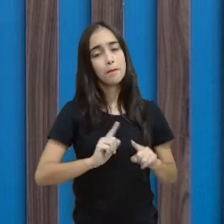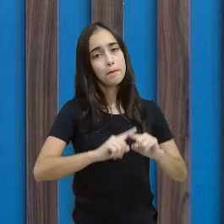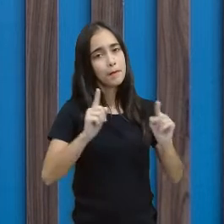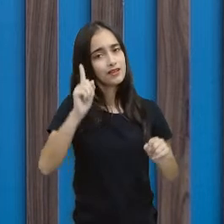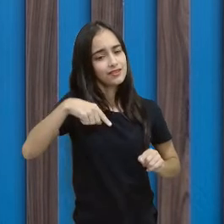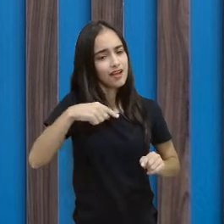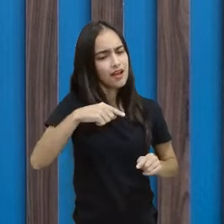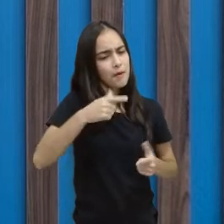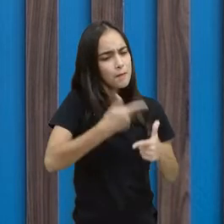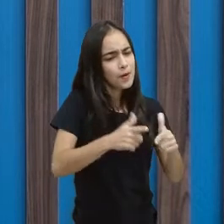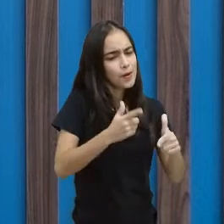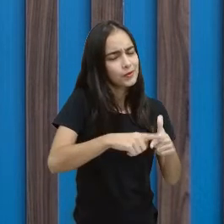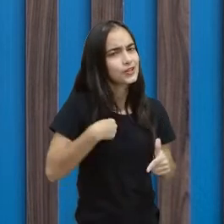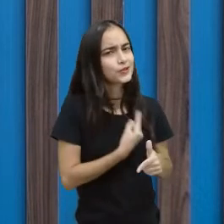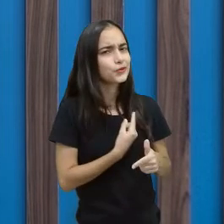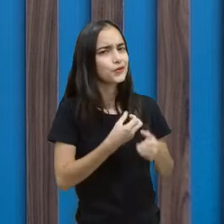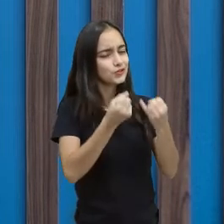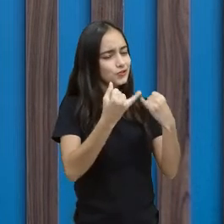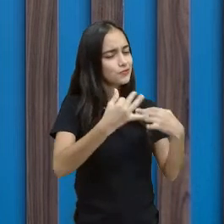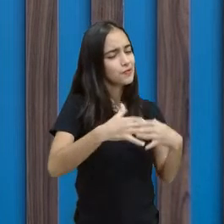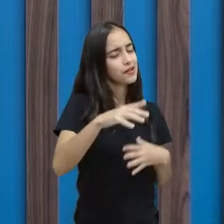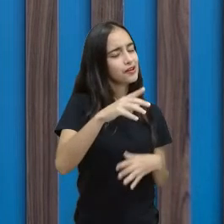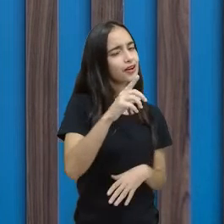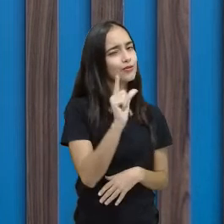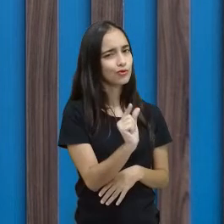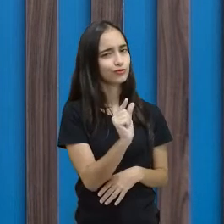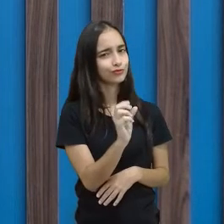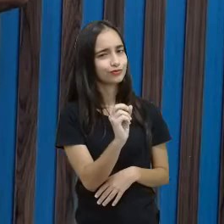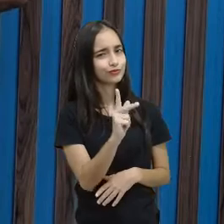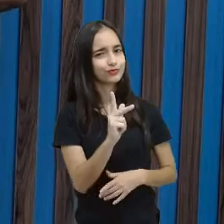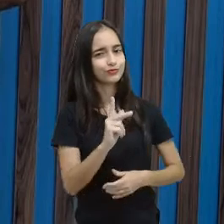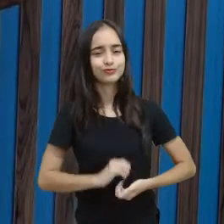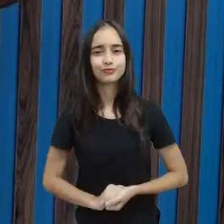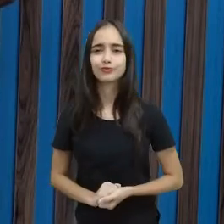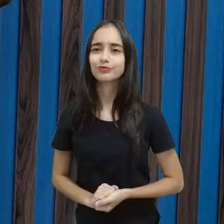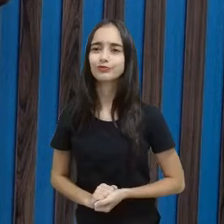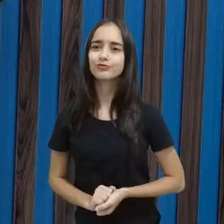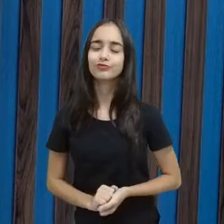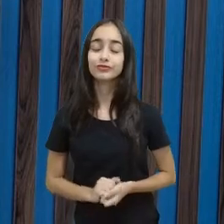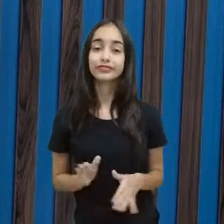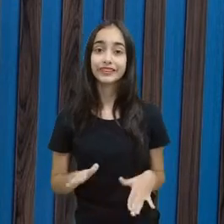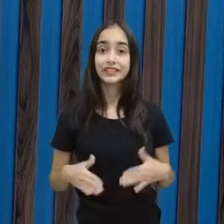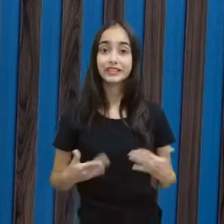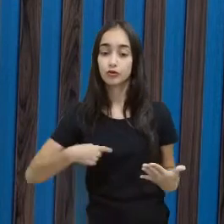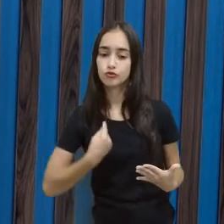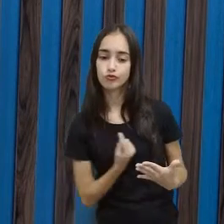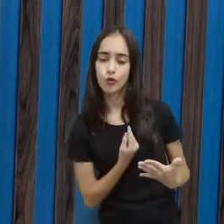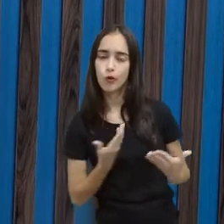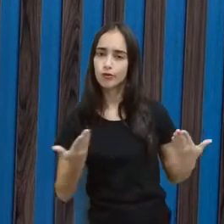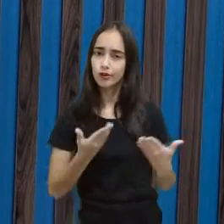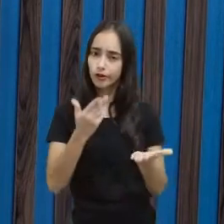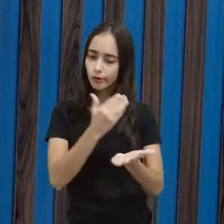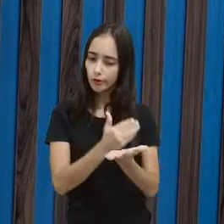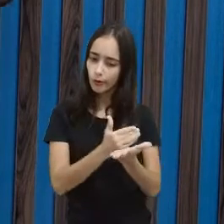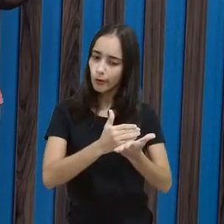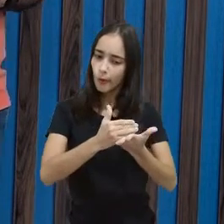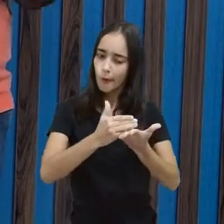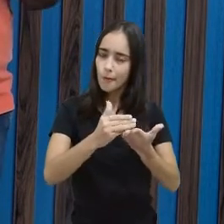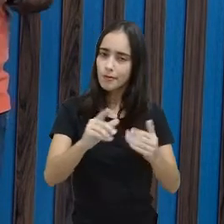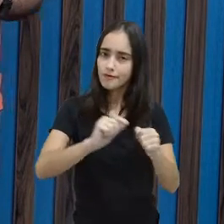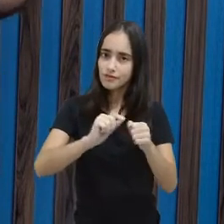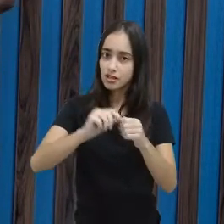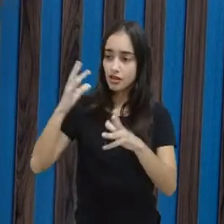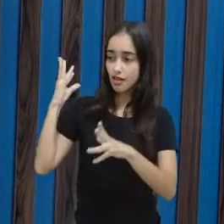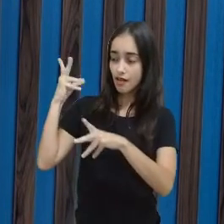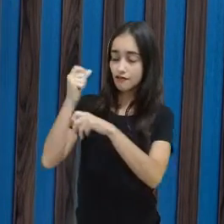bom? Acompanha aí a aula e aproveita que a aula hoje está show. Então, nós vamos iniciar revisando o que é que a gente viu na